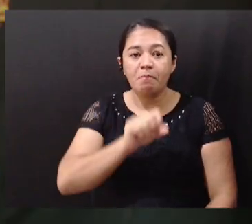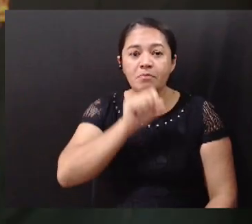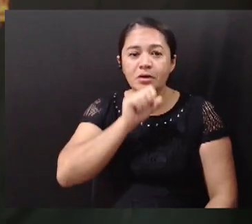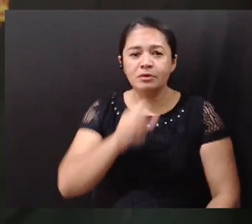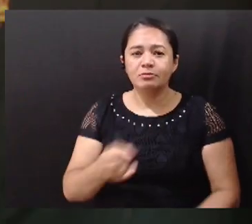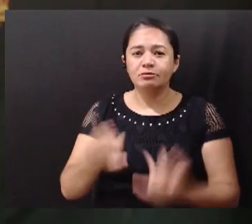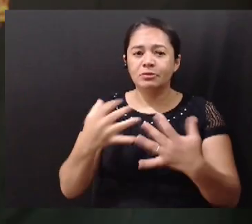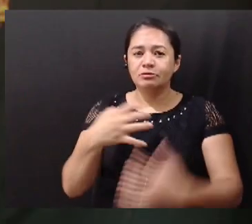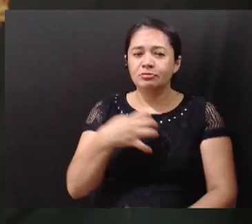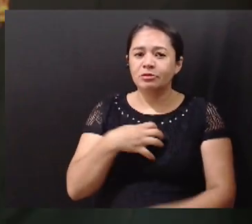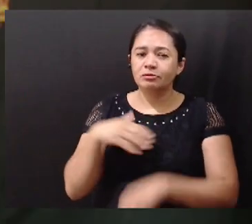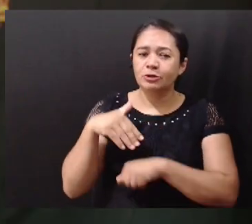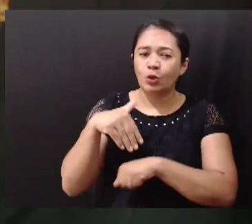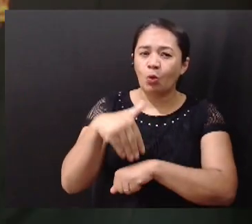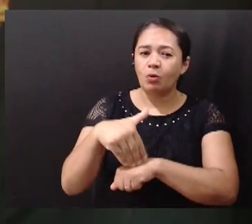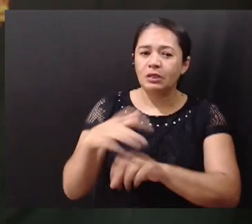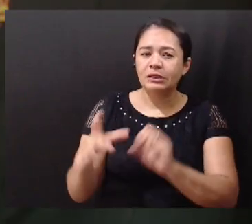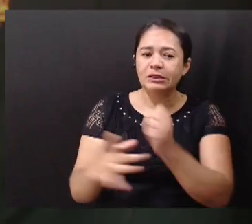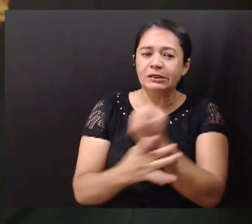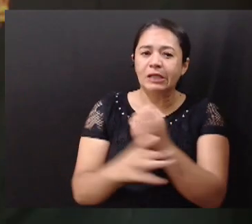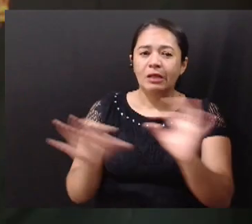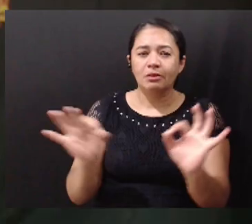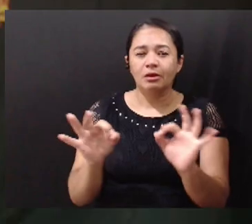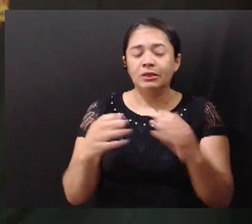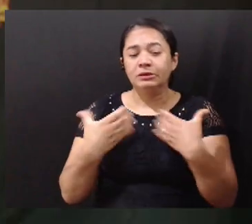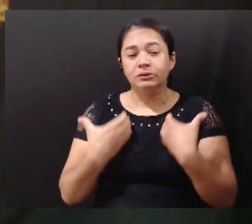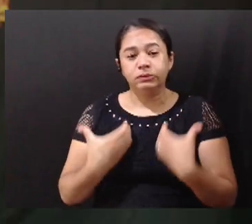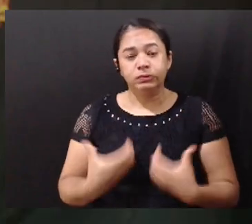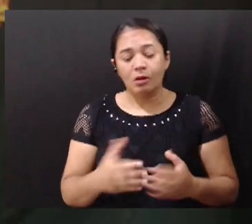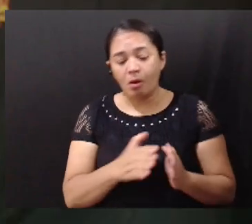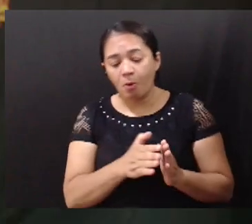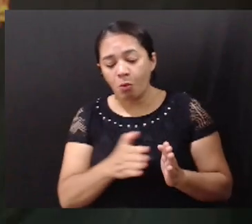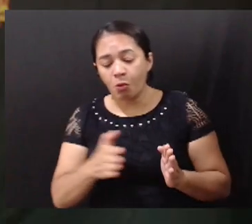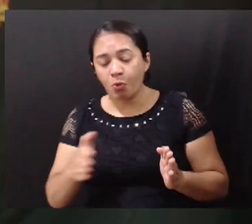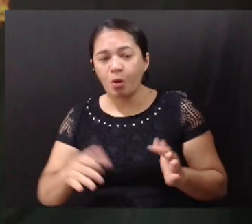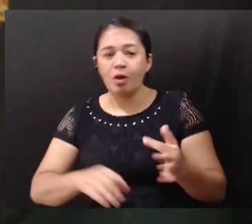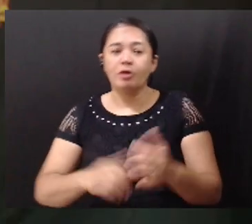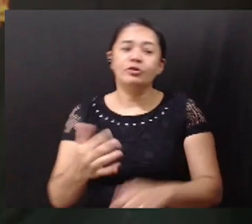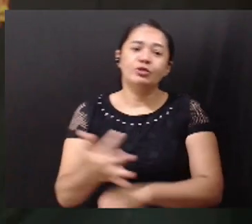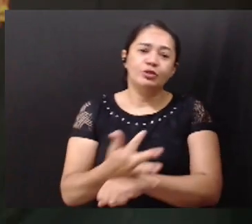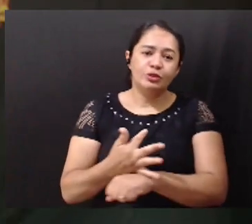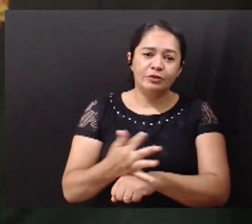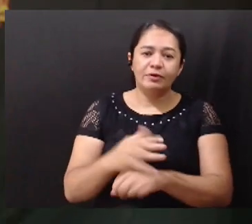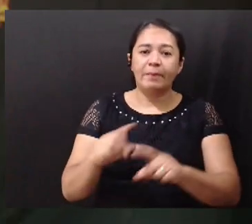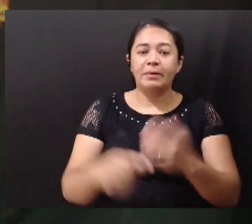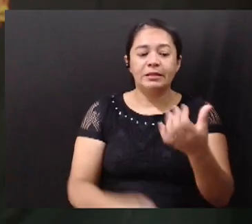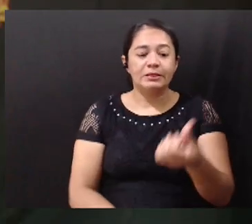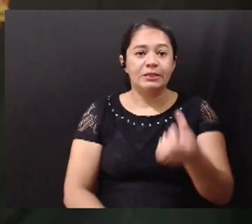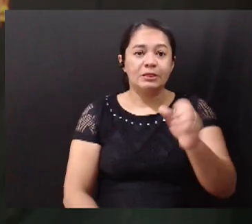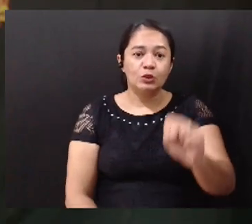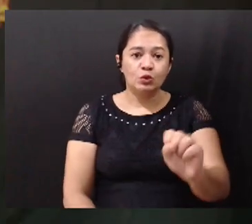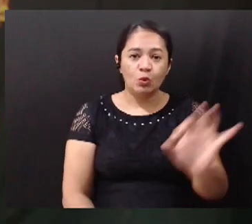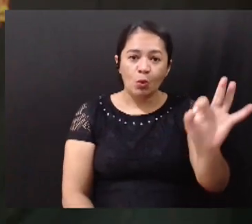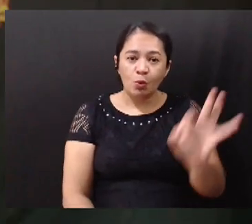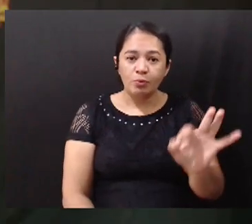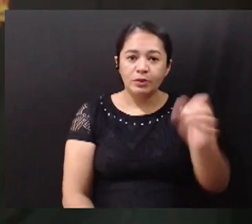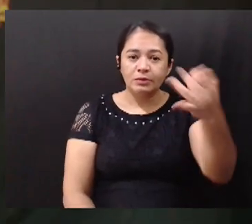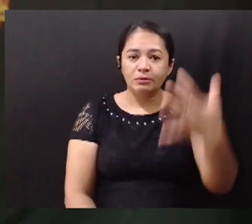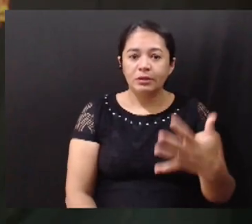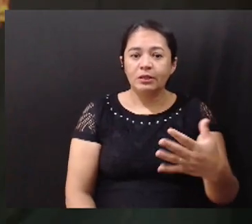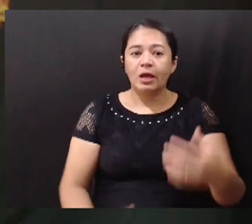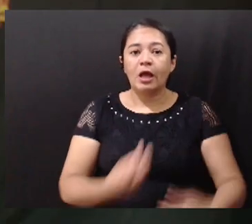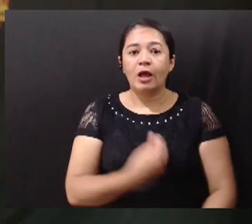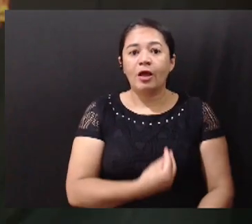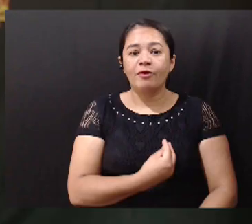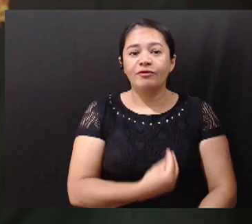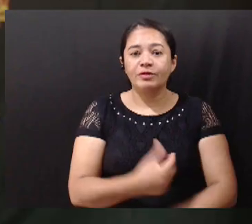culpa, insegurança e exaustão nesse período de férias. E 68% dos pais dizem que a vida profissional é